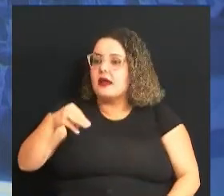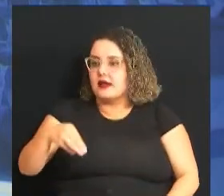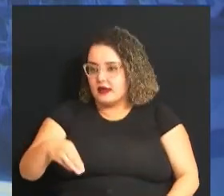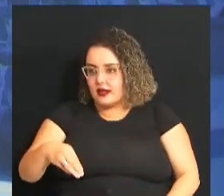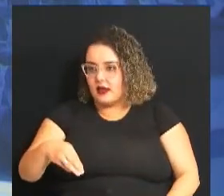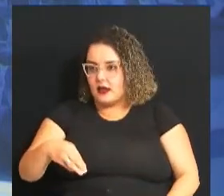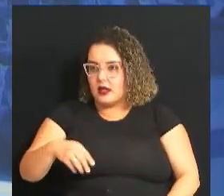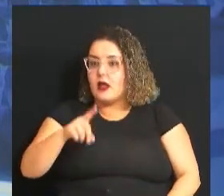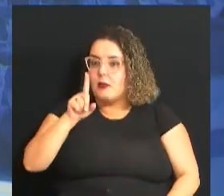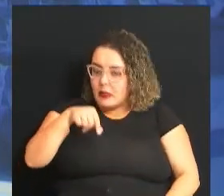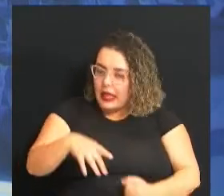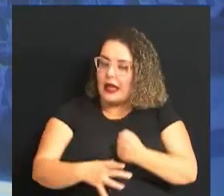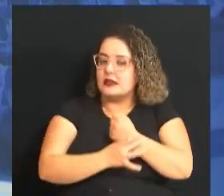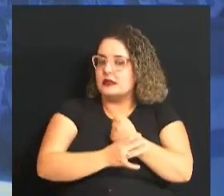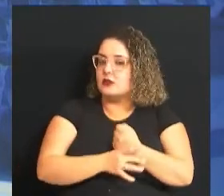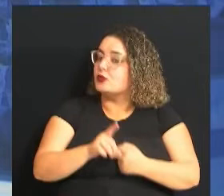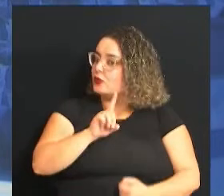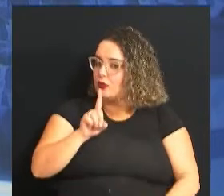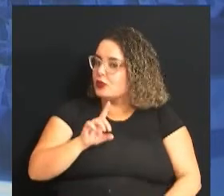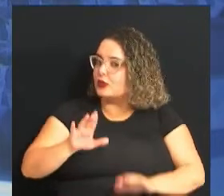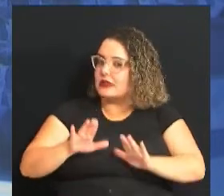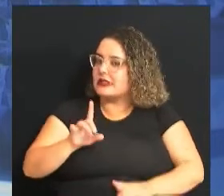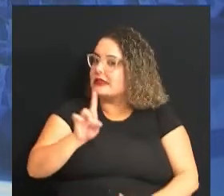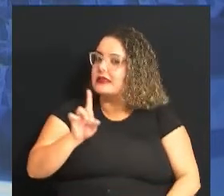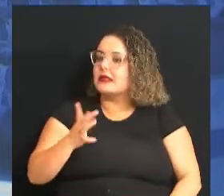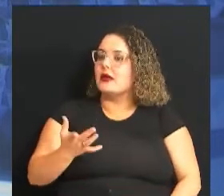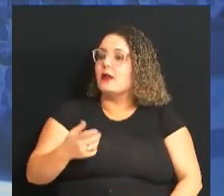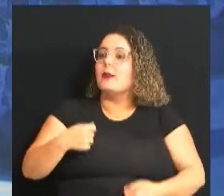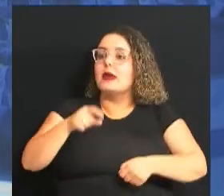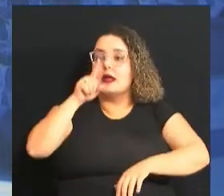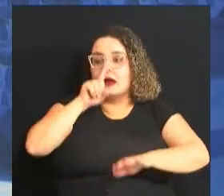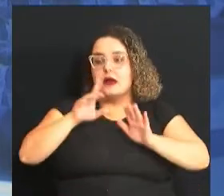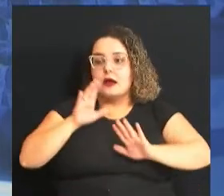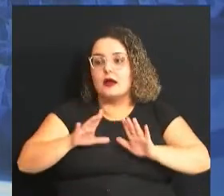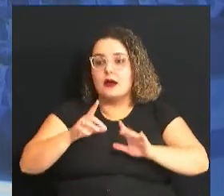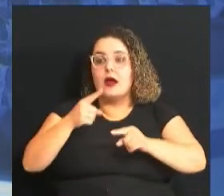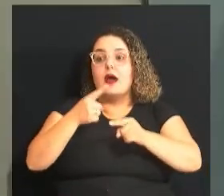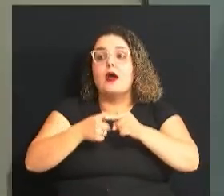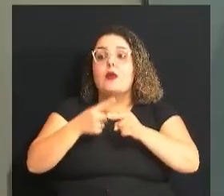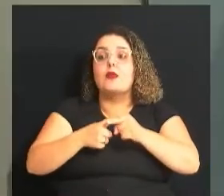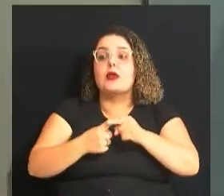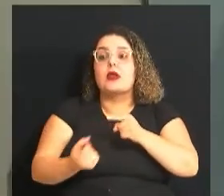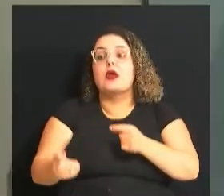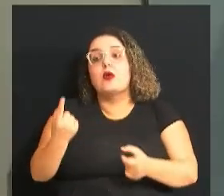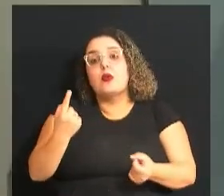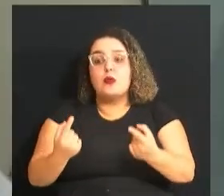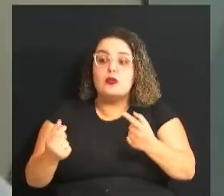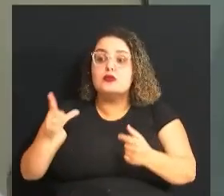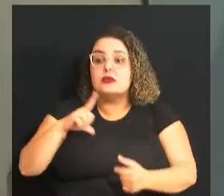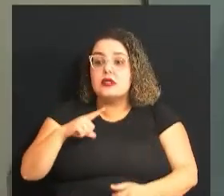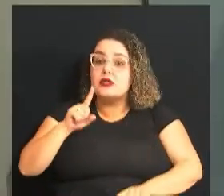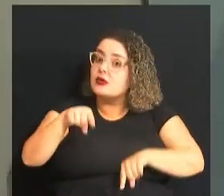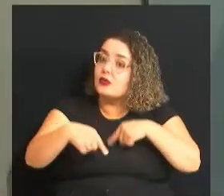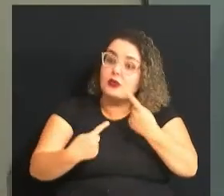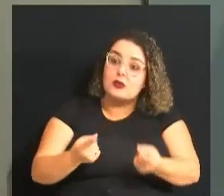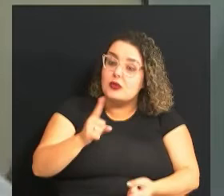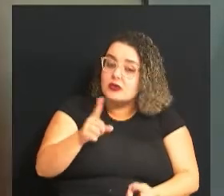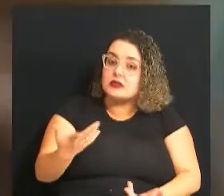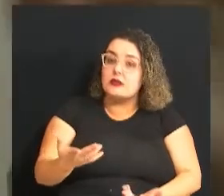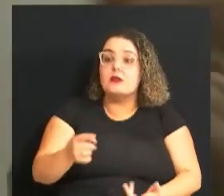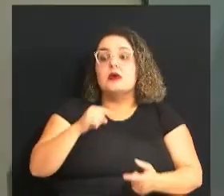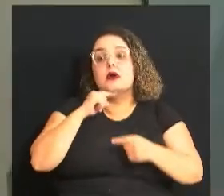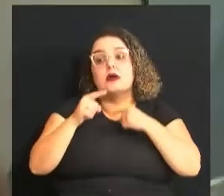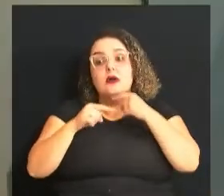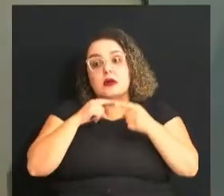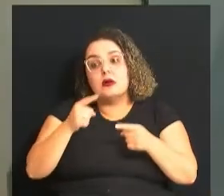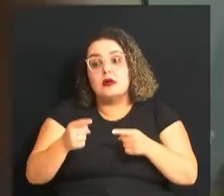é seguro, tá? Então a gente precisa ter cuidado. E por que que uns têm e outros não têm, né? Essa é a grande dúvida. Mas minha